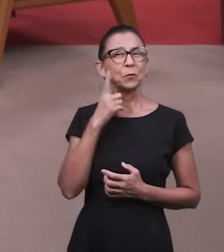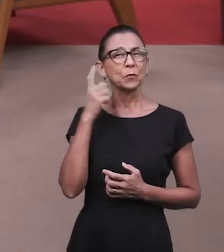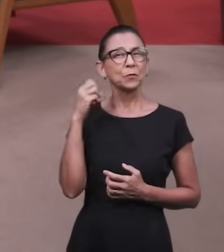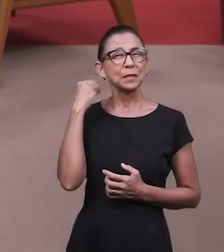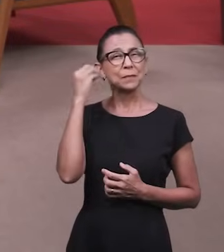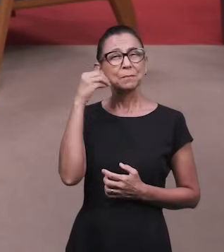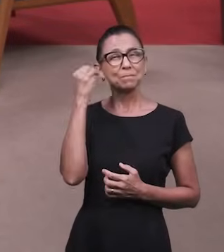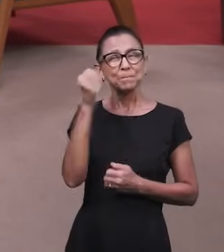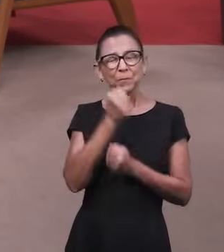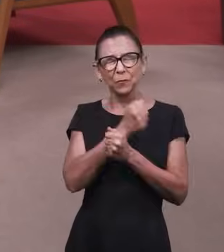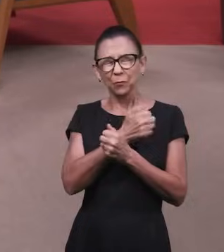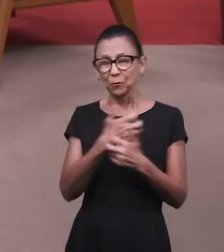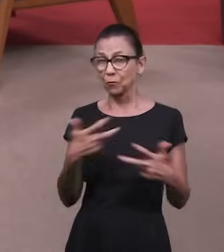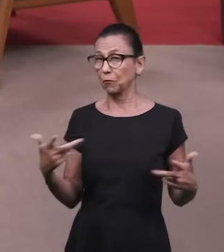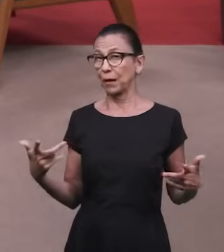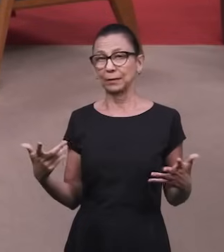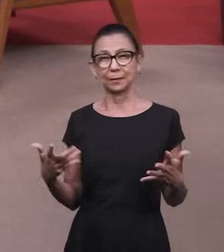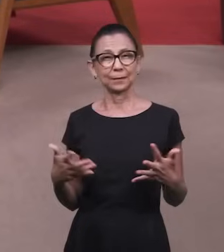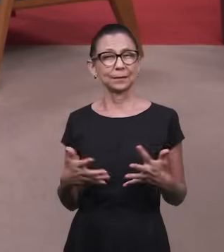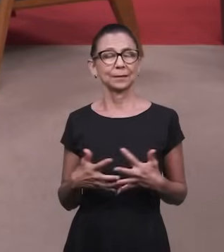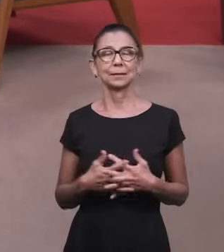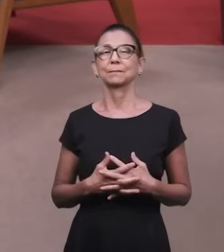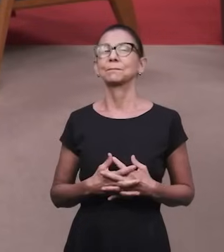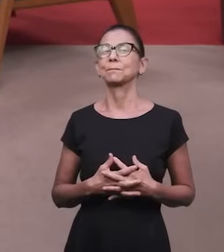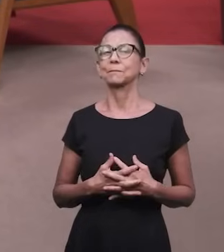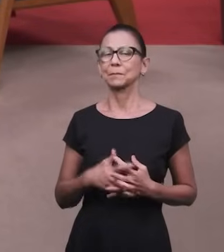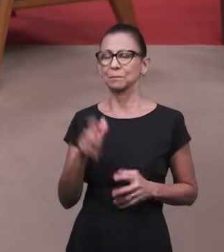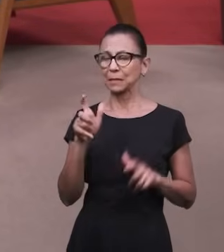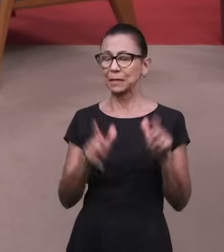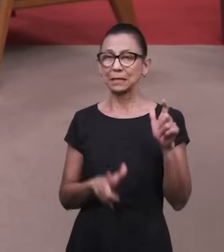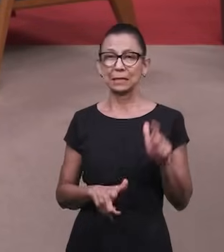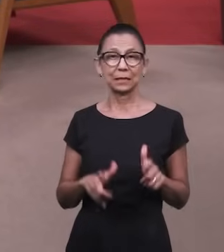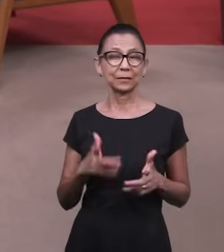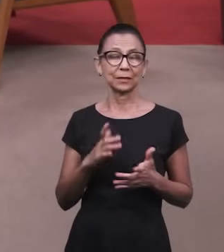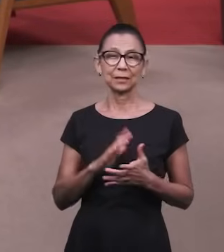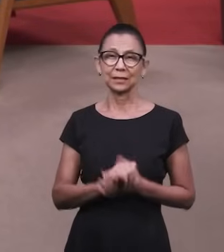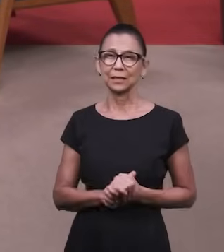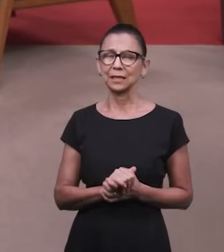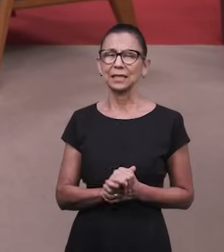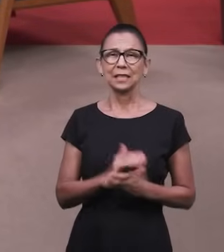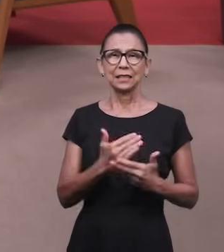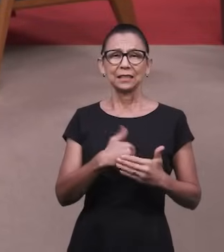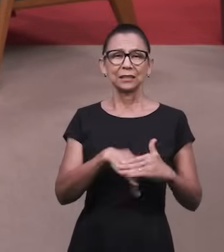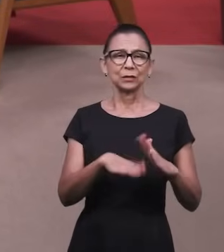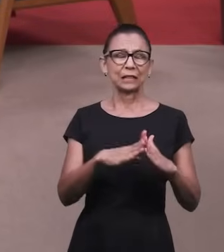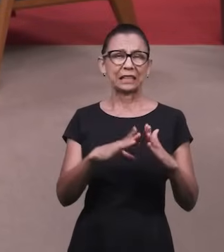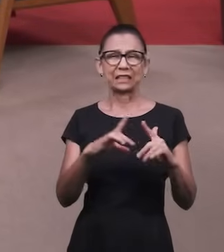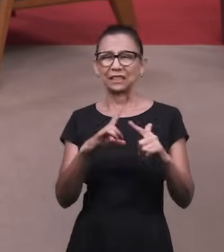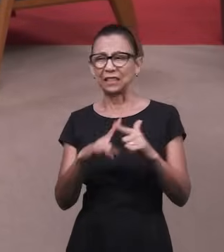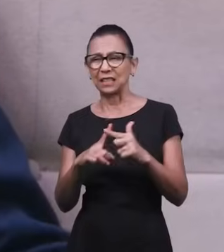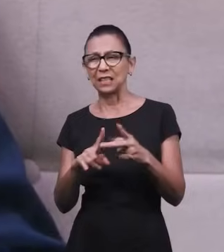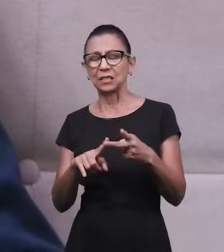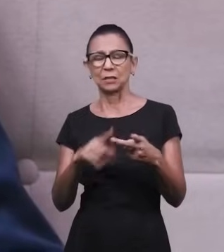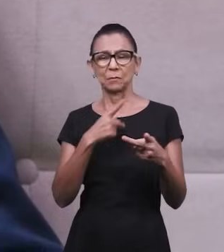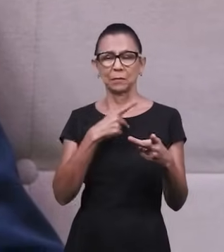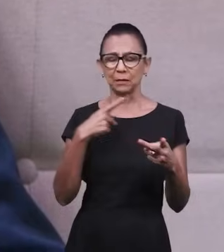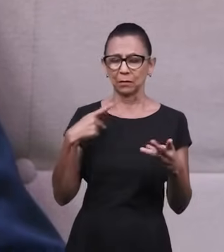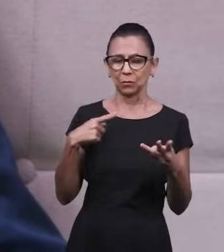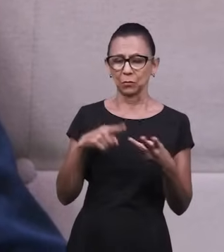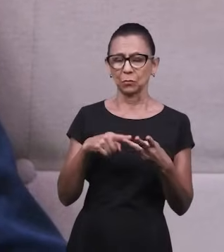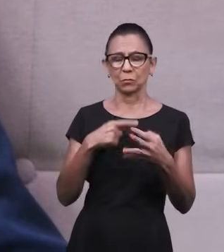experiências do Trombetas e Festas, né? O envolvimento, né, vamos dizer assim, notório, né, das igrejas, dos